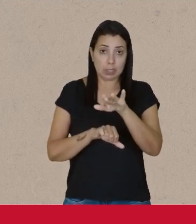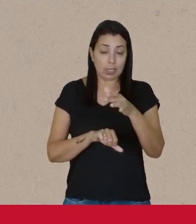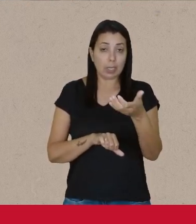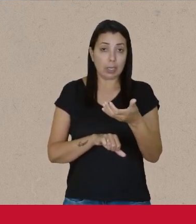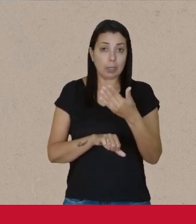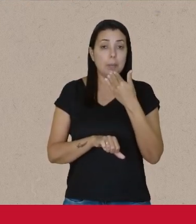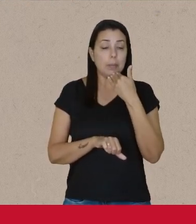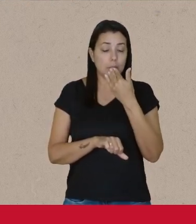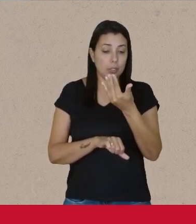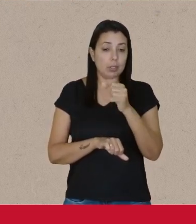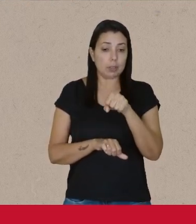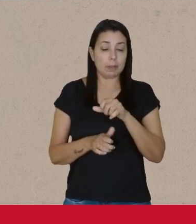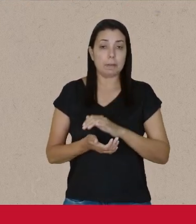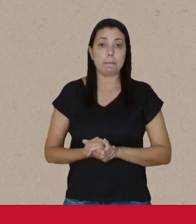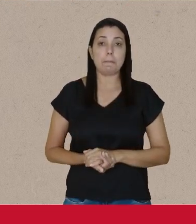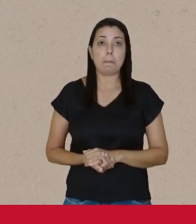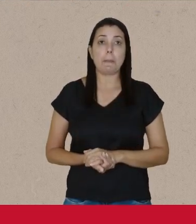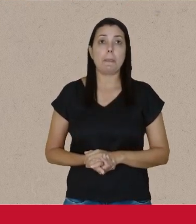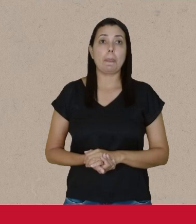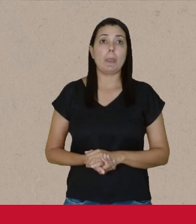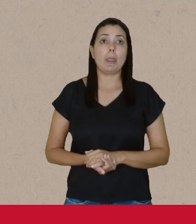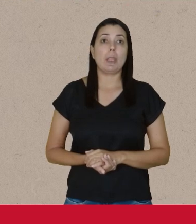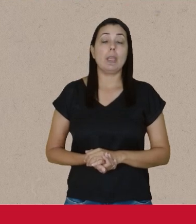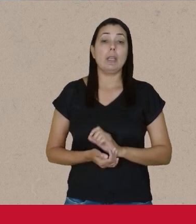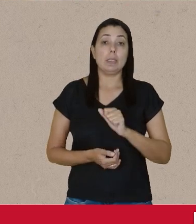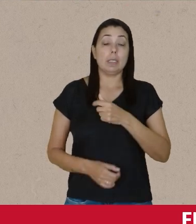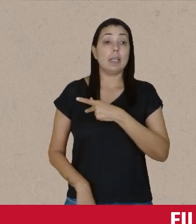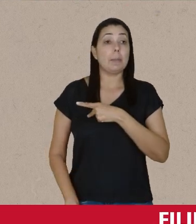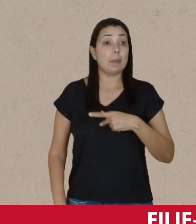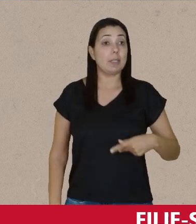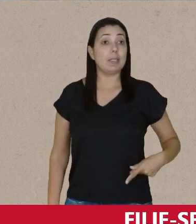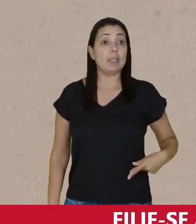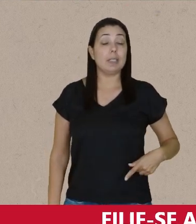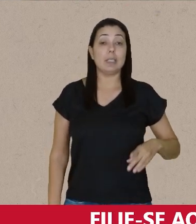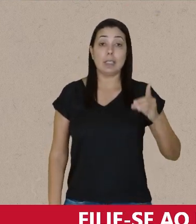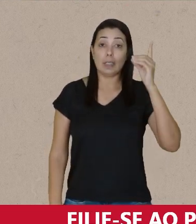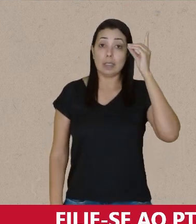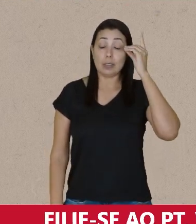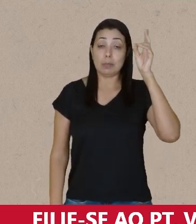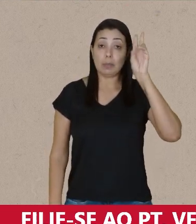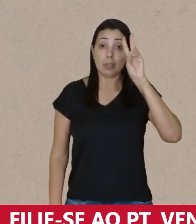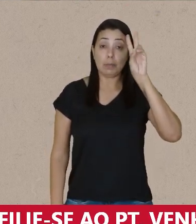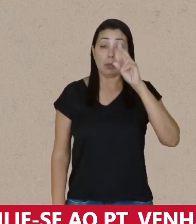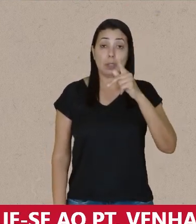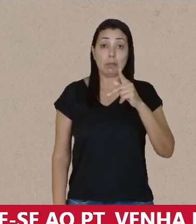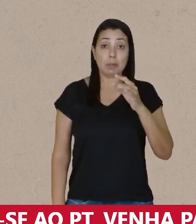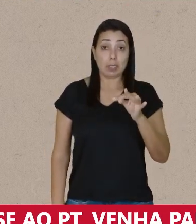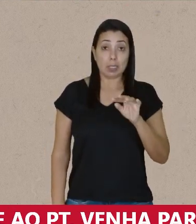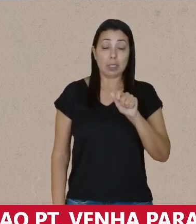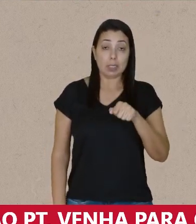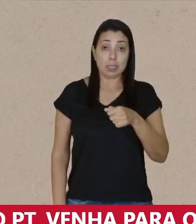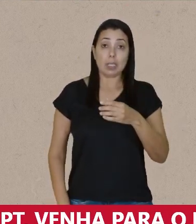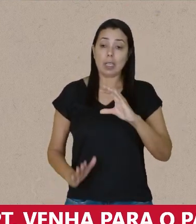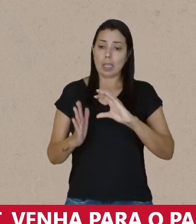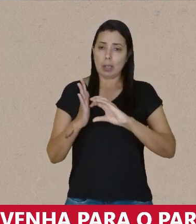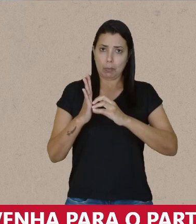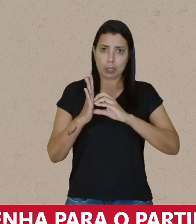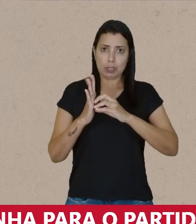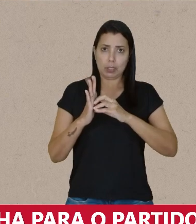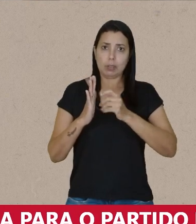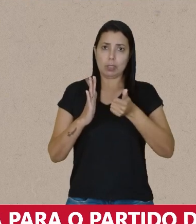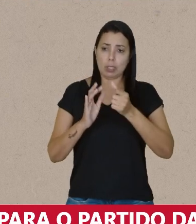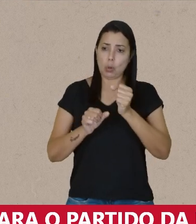pedir, no fundo. Isso, a presidenta Dilma lembrou também essa semana que o PT é o partido que pode fazer